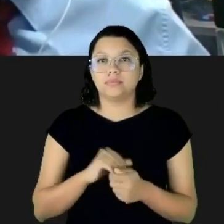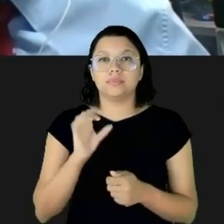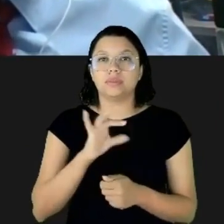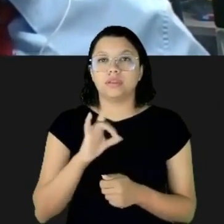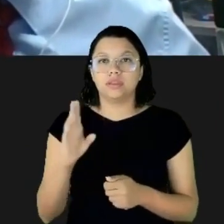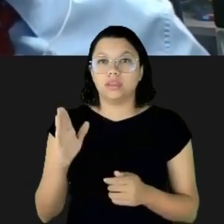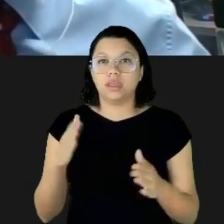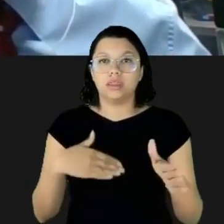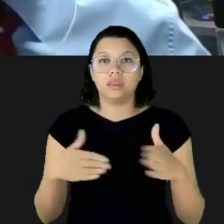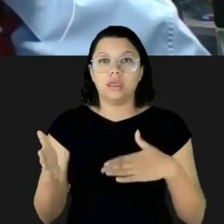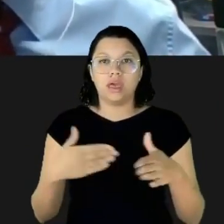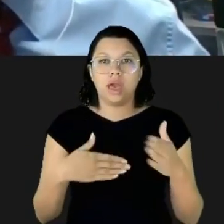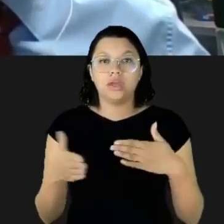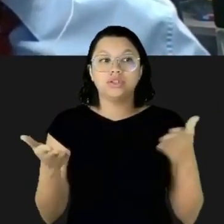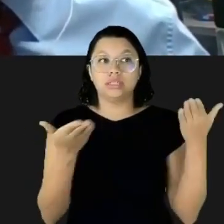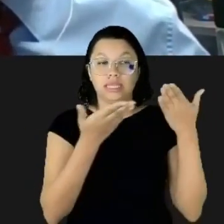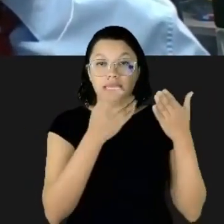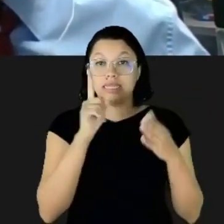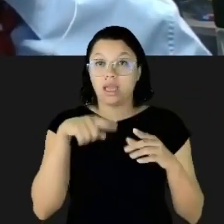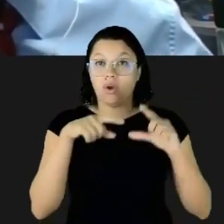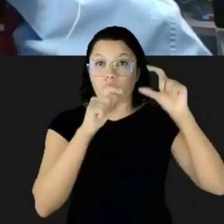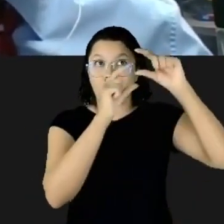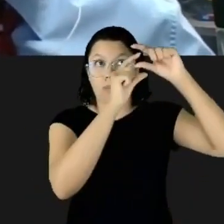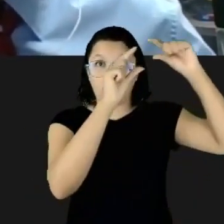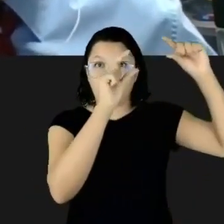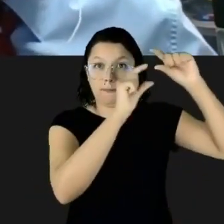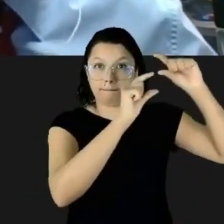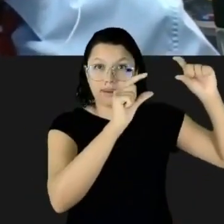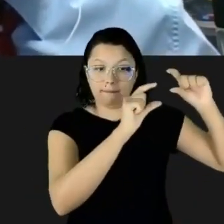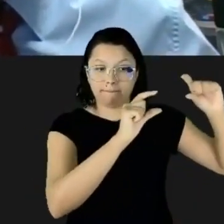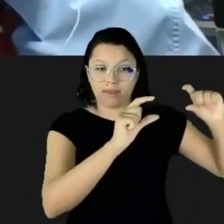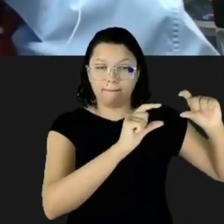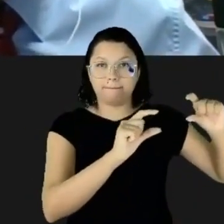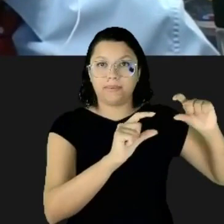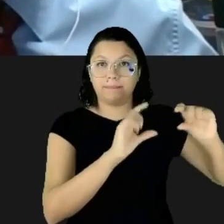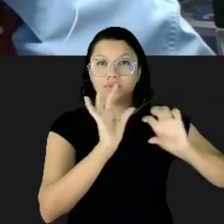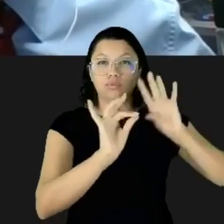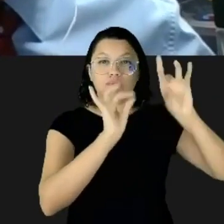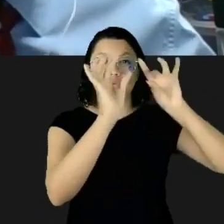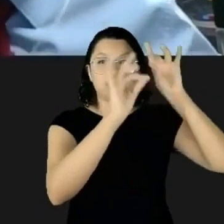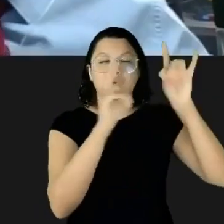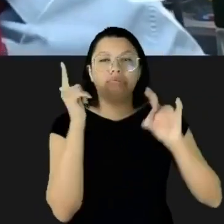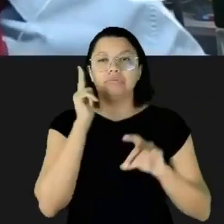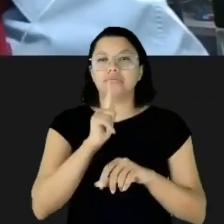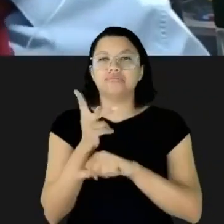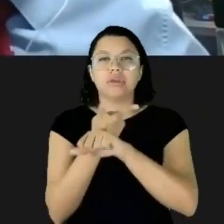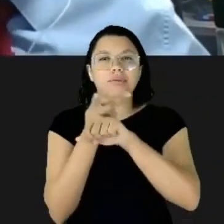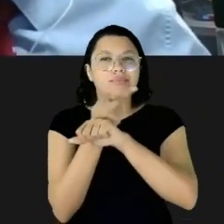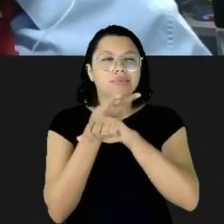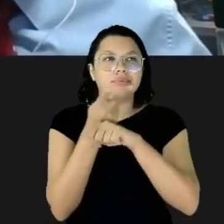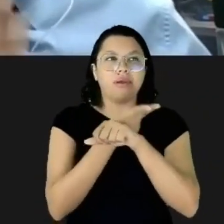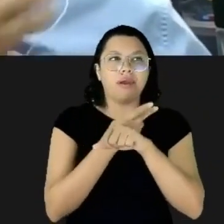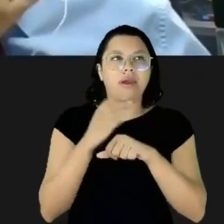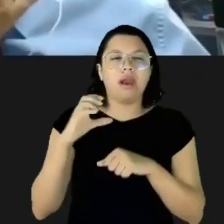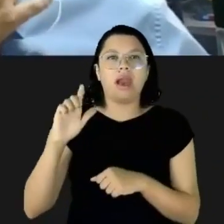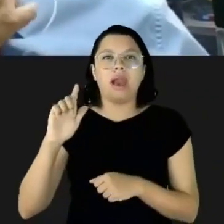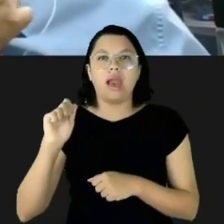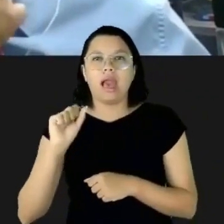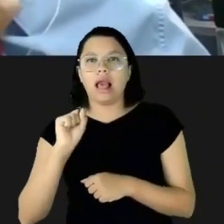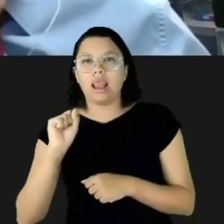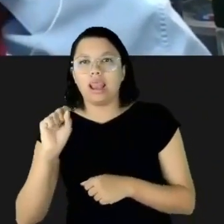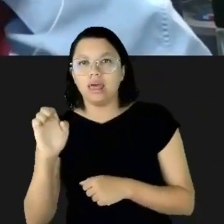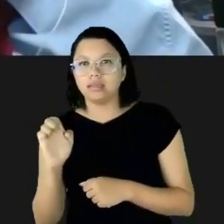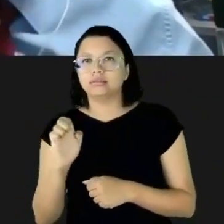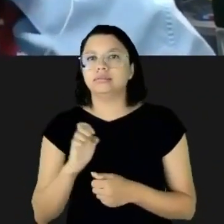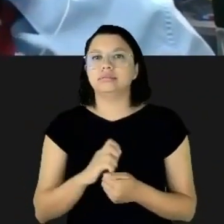em cada caixa dessa aqui é um filtro então você consegue procurar por classes você